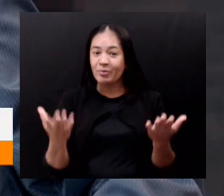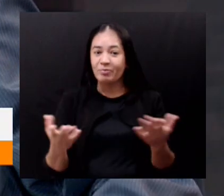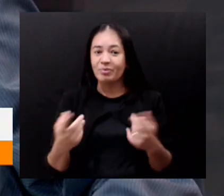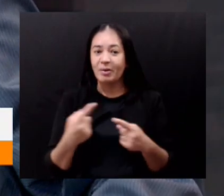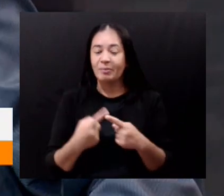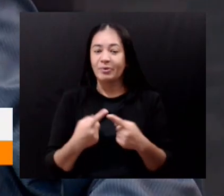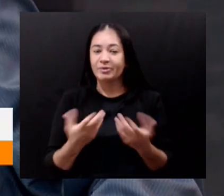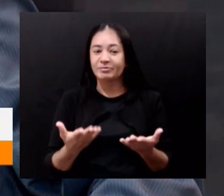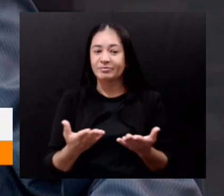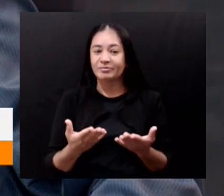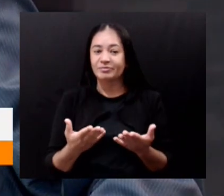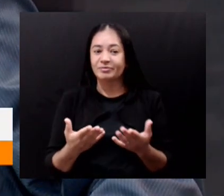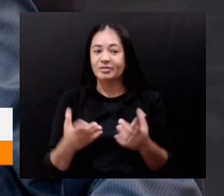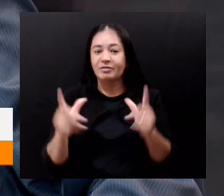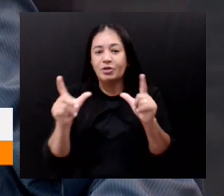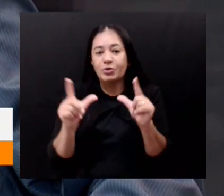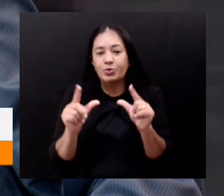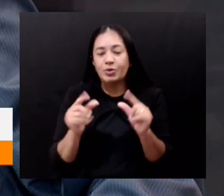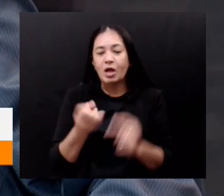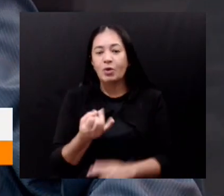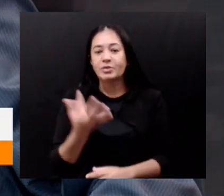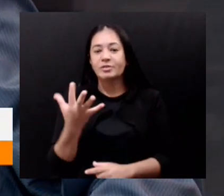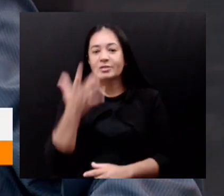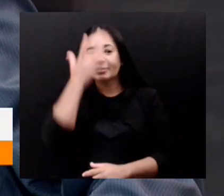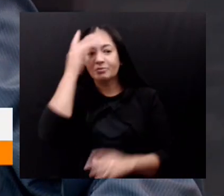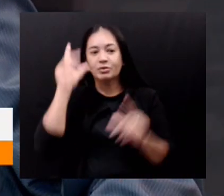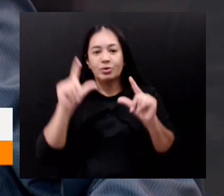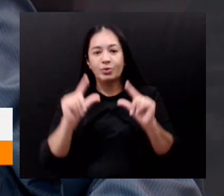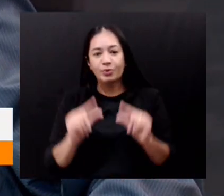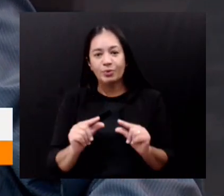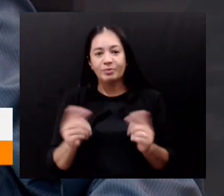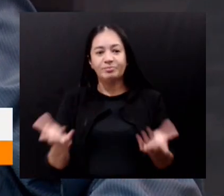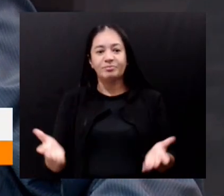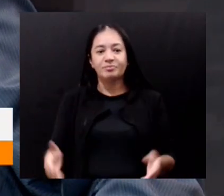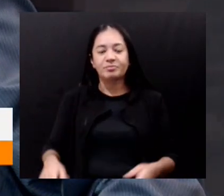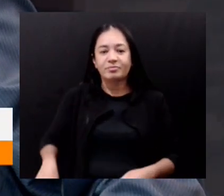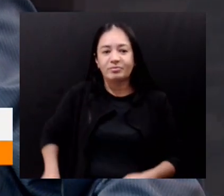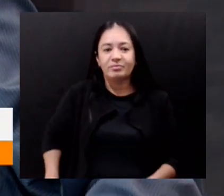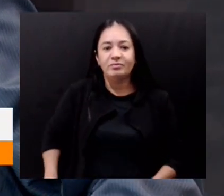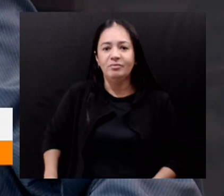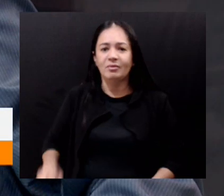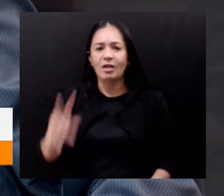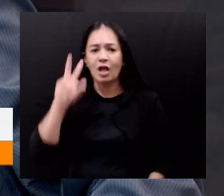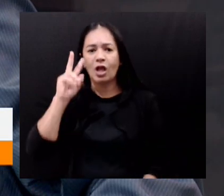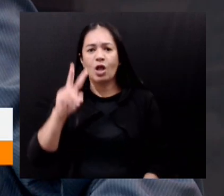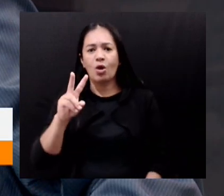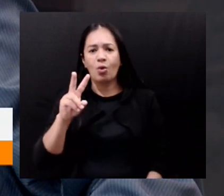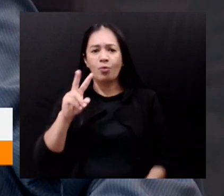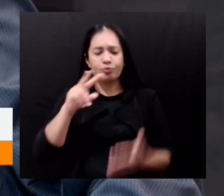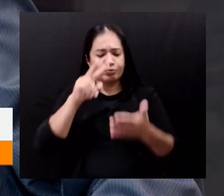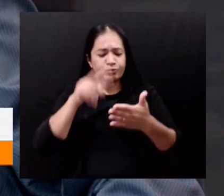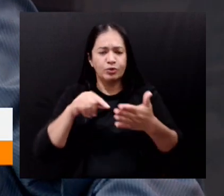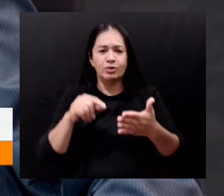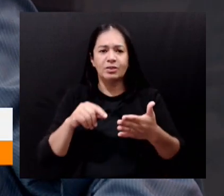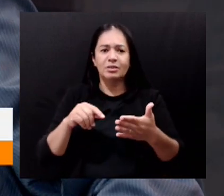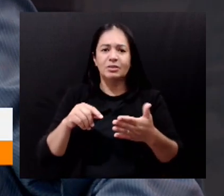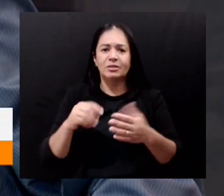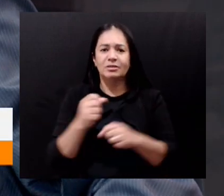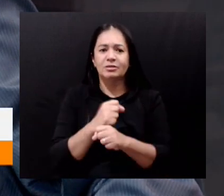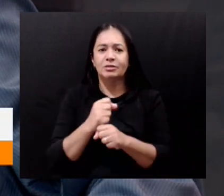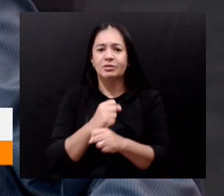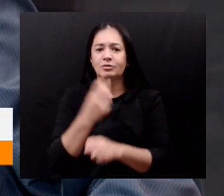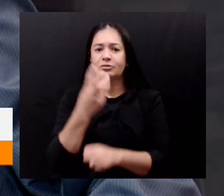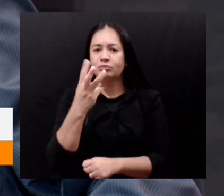vai encolhendo. Eu li uma projeção demográfica que diz que daqui a 30 anos, mais ou menos, a Itália